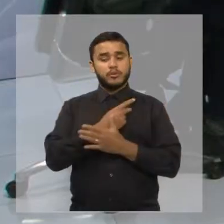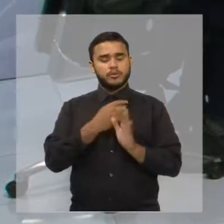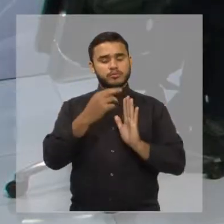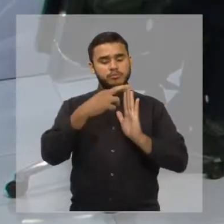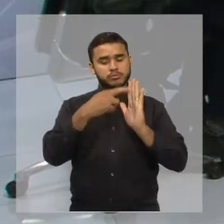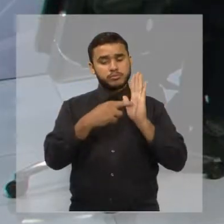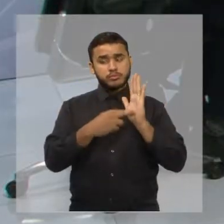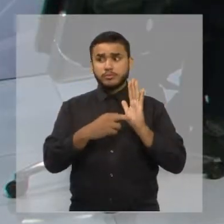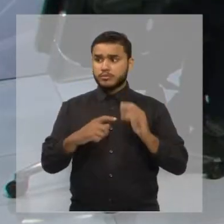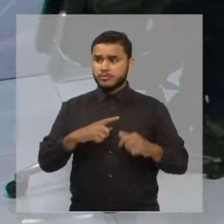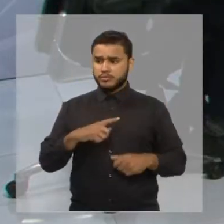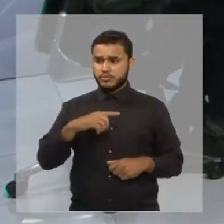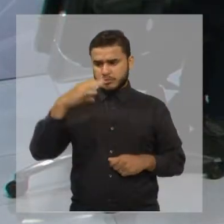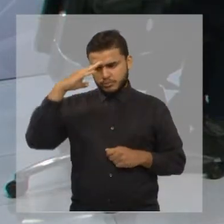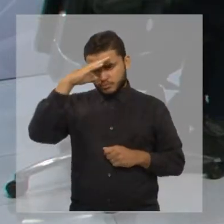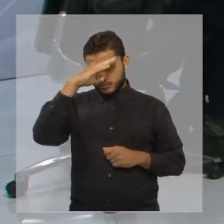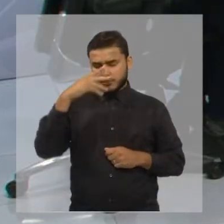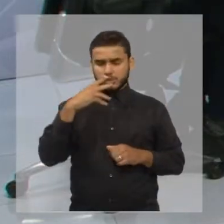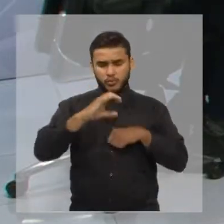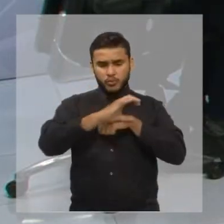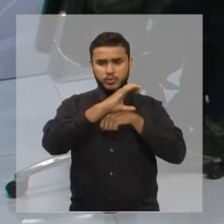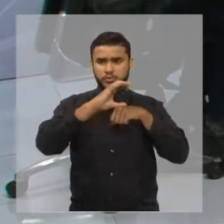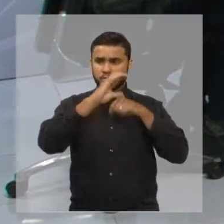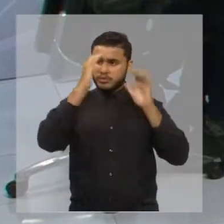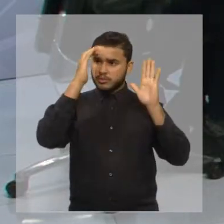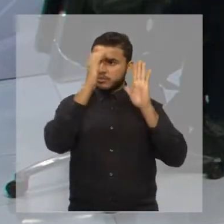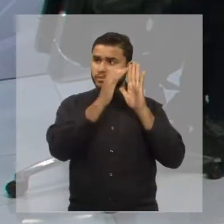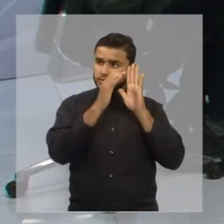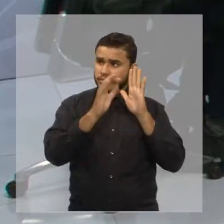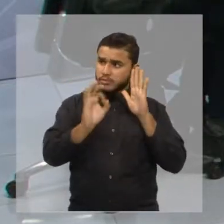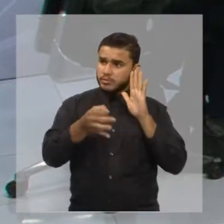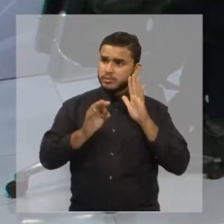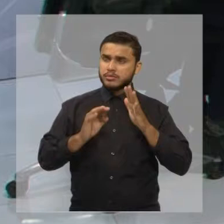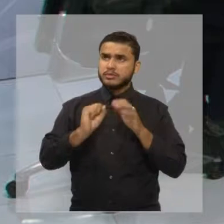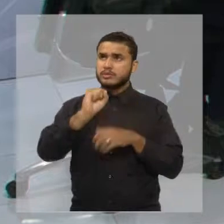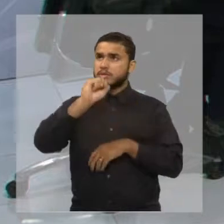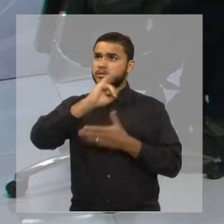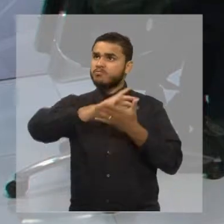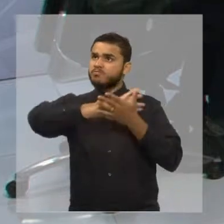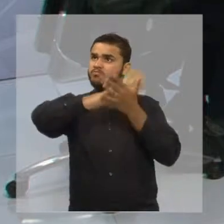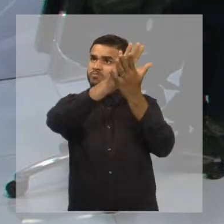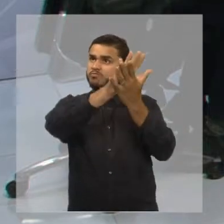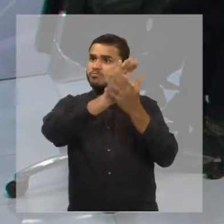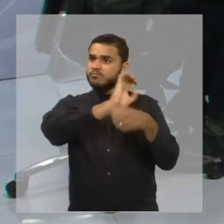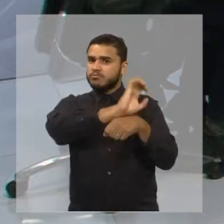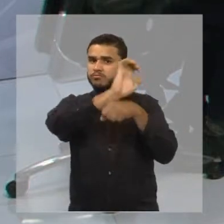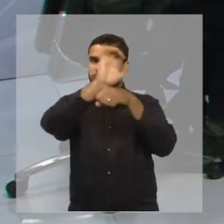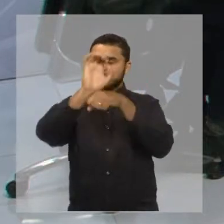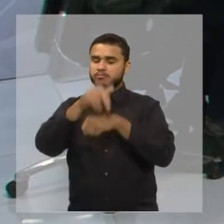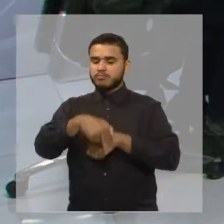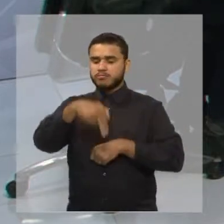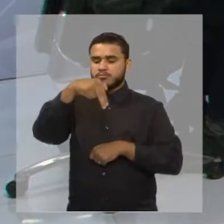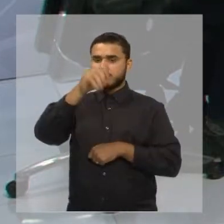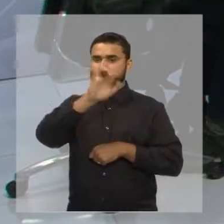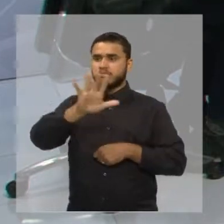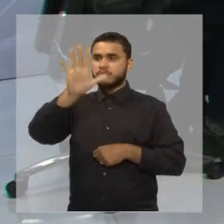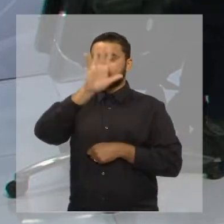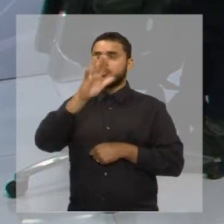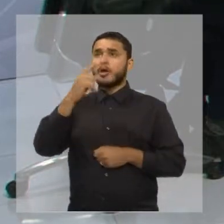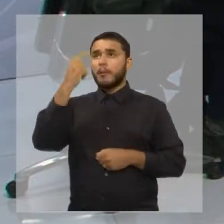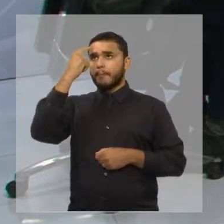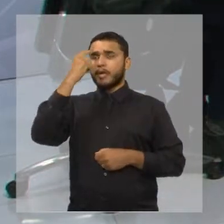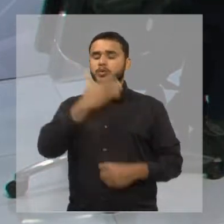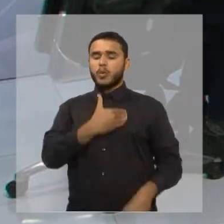fora do que determina a Constituição. Discriminar estados porque é contra a forma de pensar de um